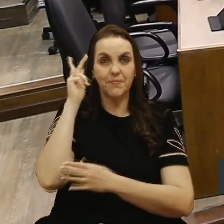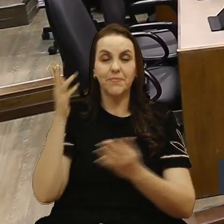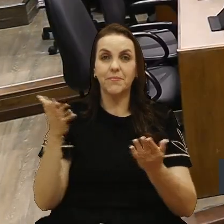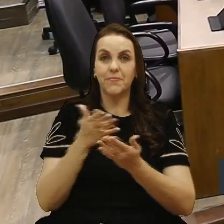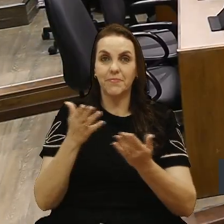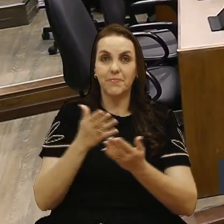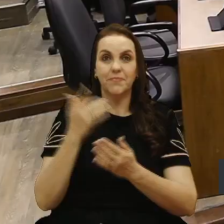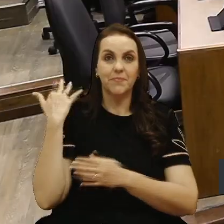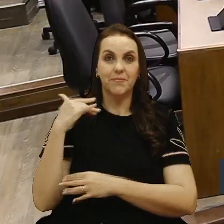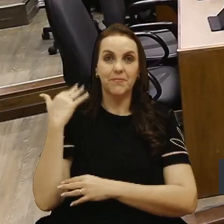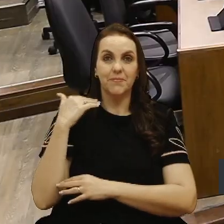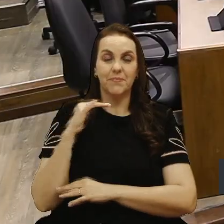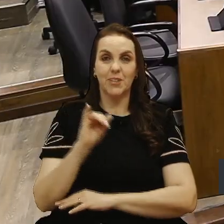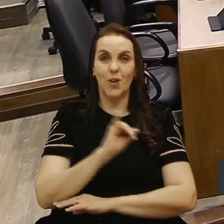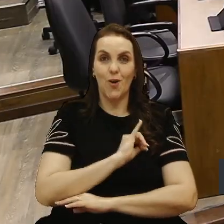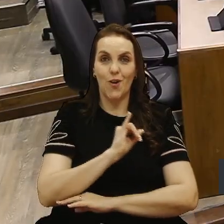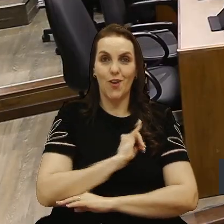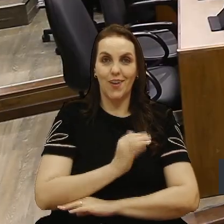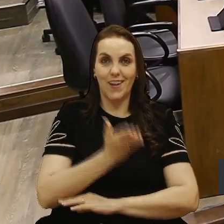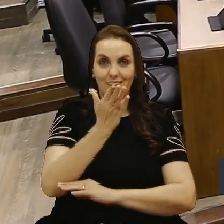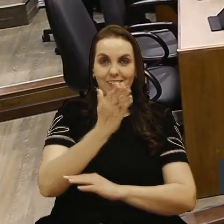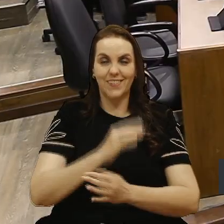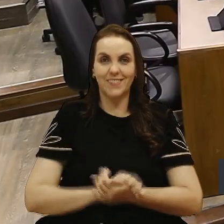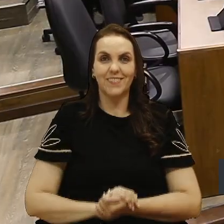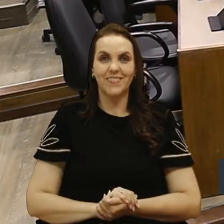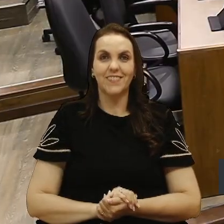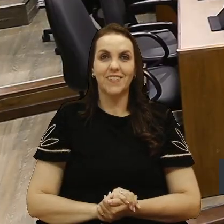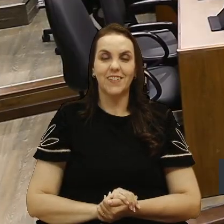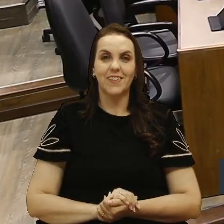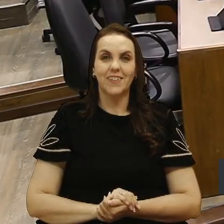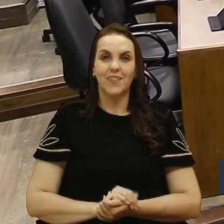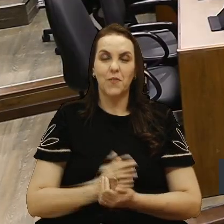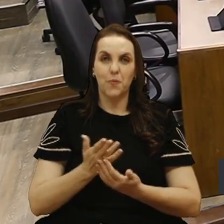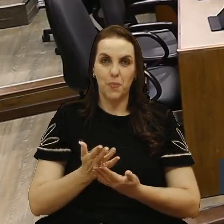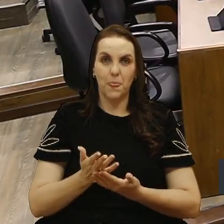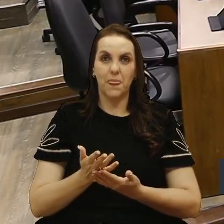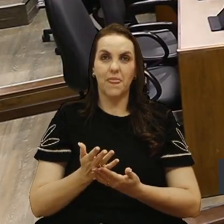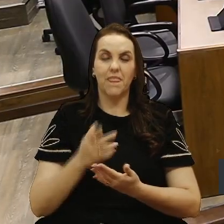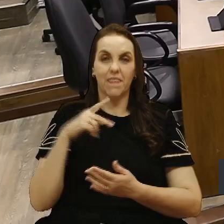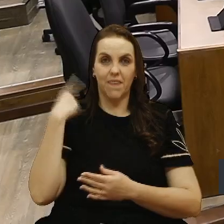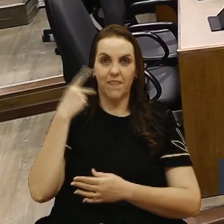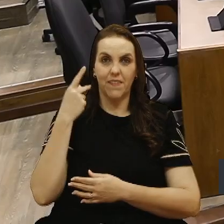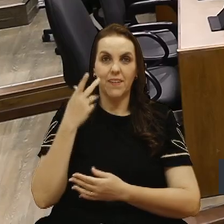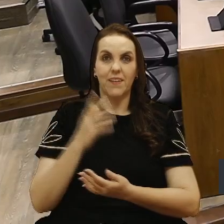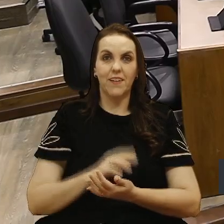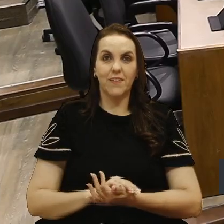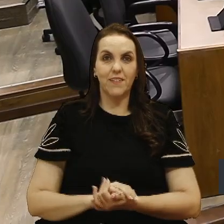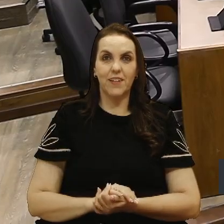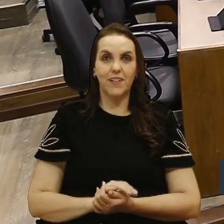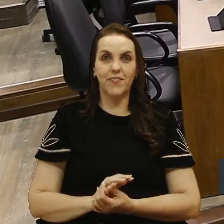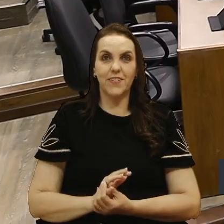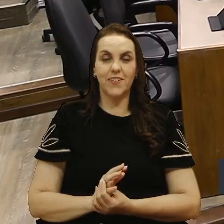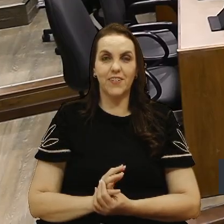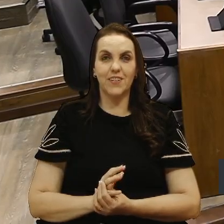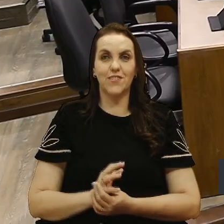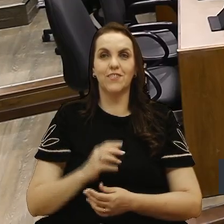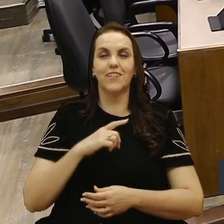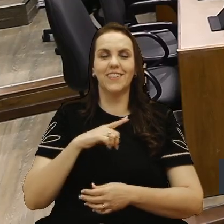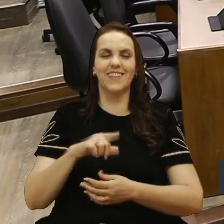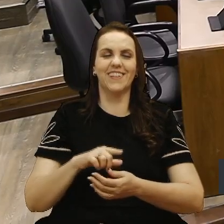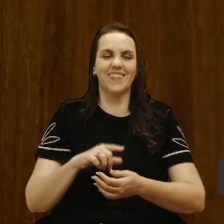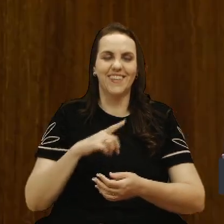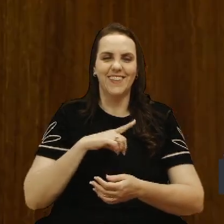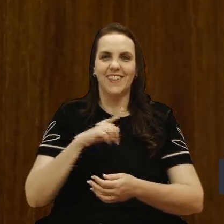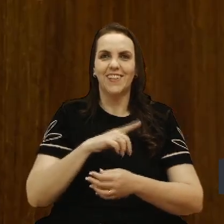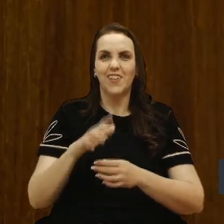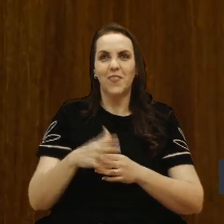Colorada. Rapidamente, vereador Edson, assim como o senhor. Vereador Cláudio já falou pela nossa bancada, mas eu queria dizer duas coisas.